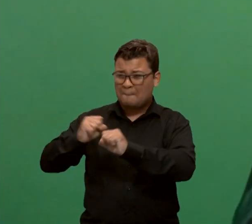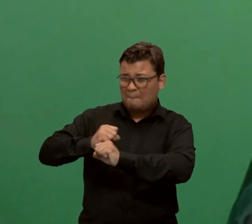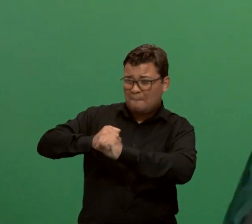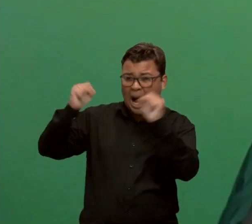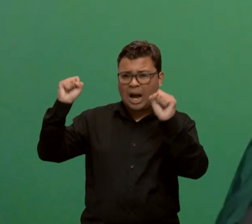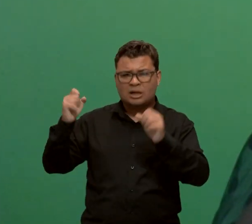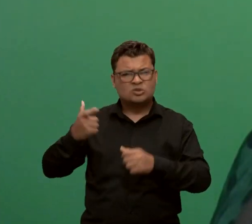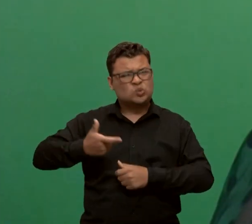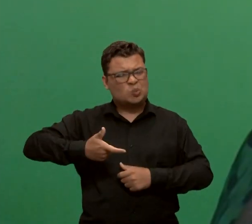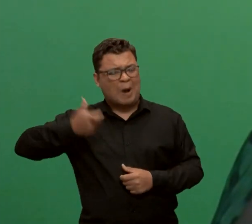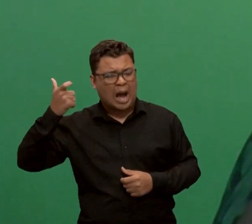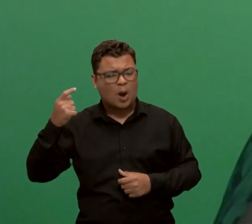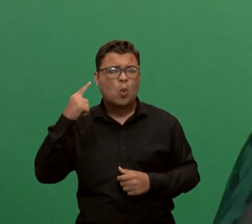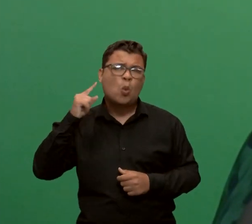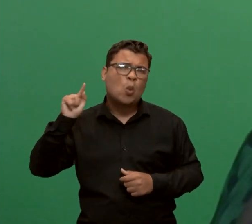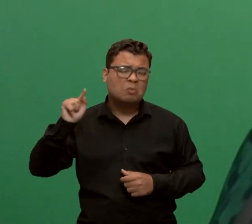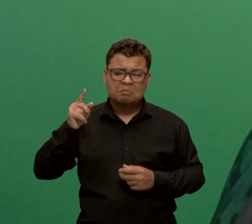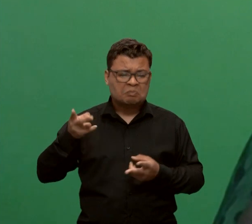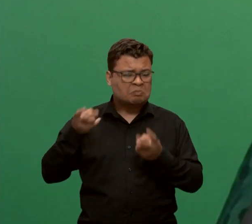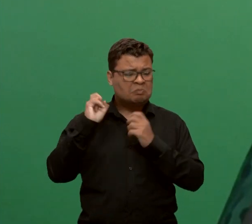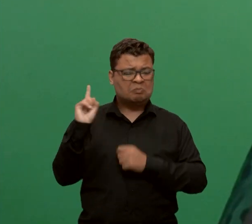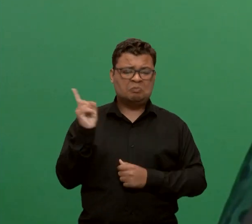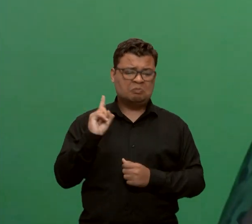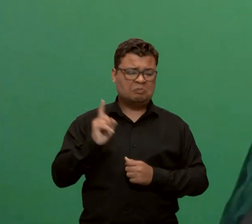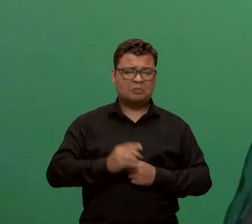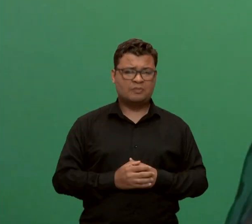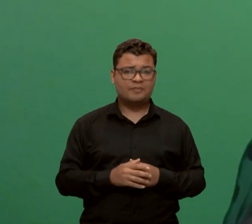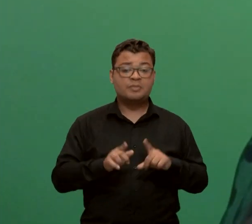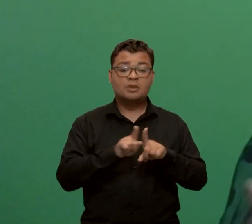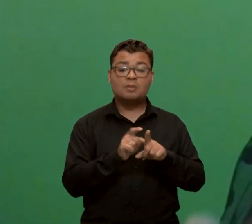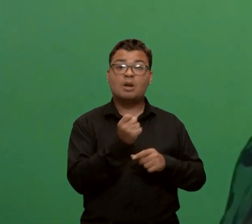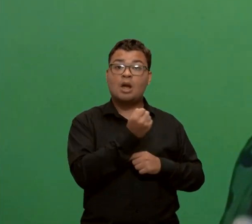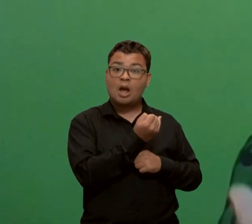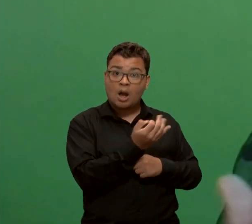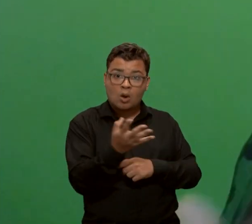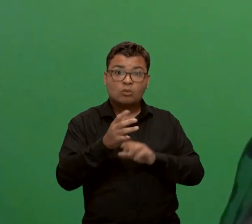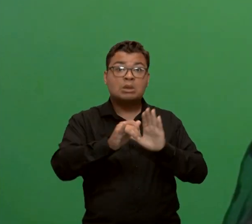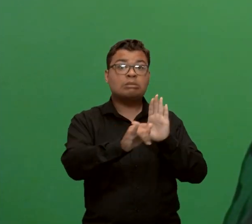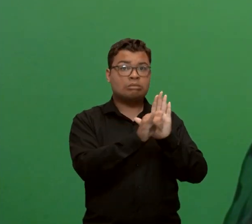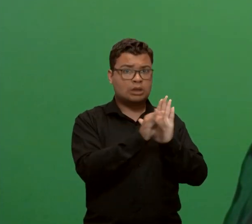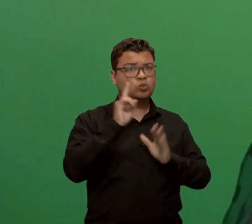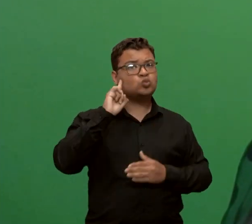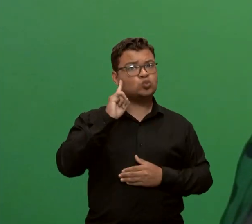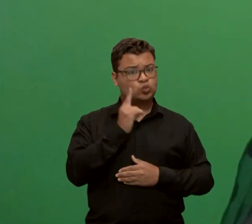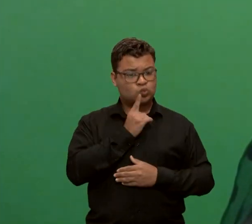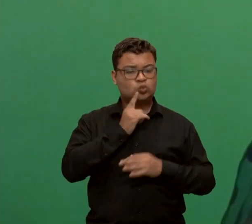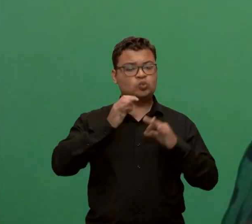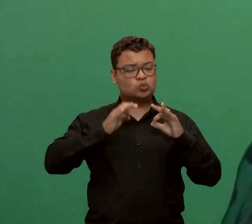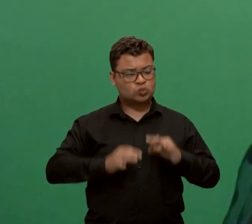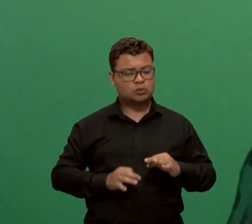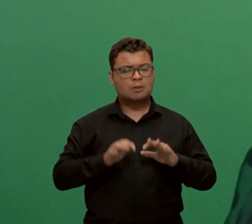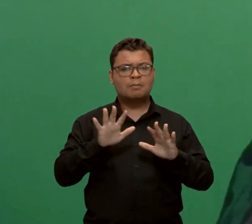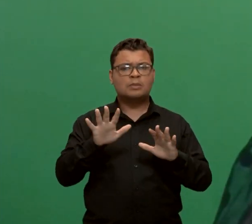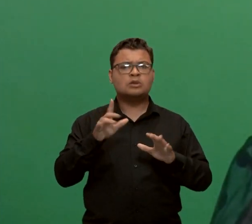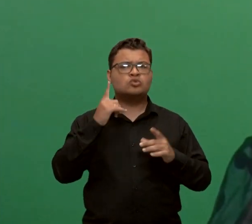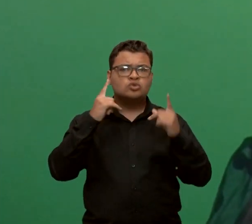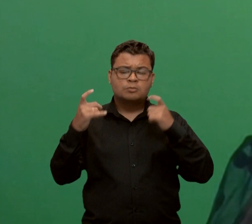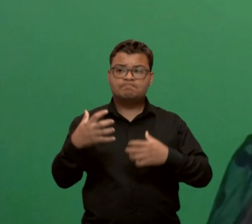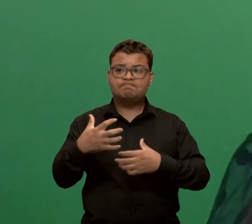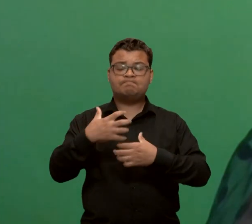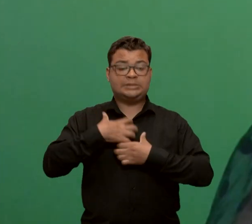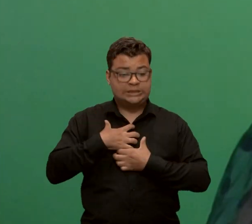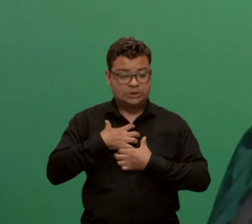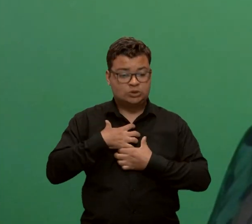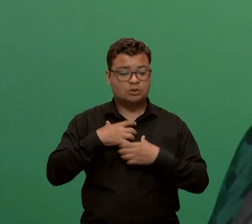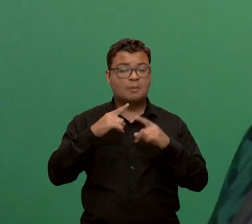tiro. Já tem pessoas que têm identidade surda, que elas conseguem sentir os sons, mas não conseguem